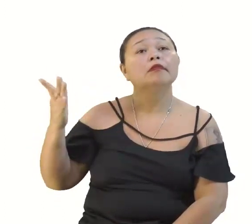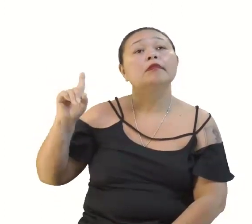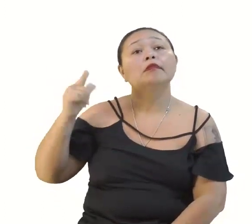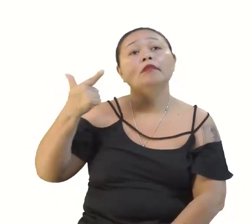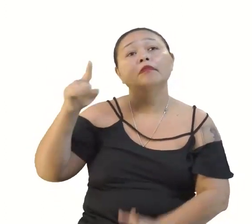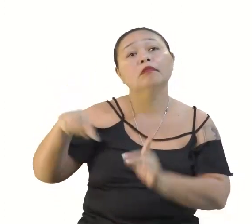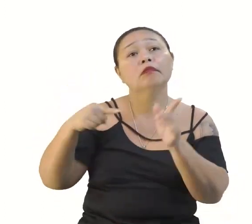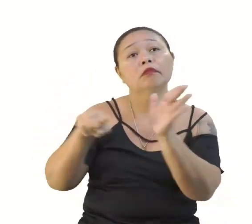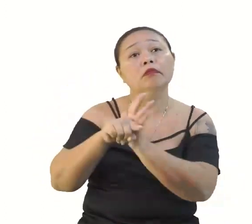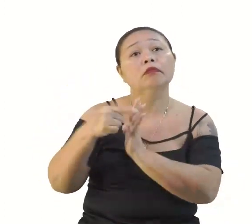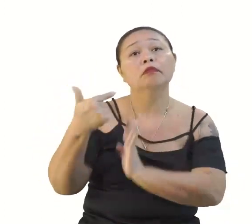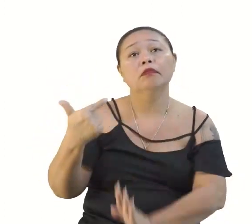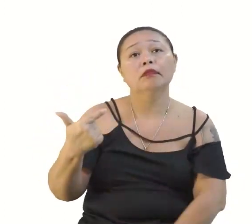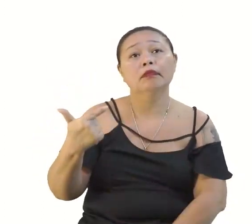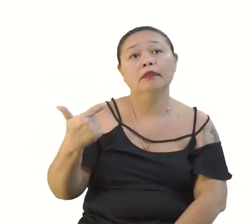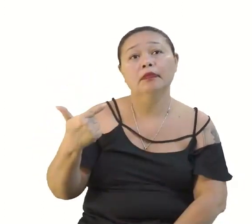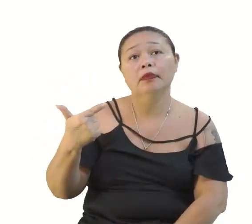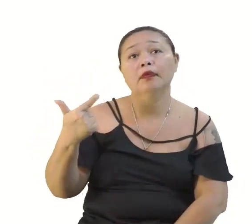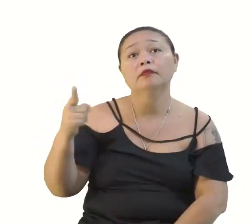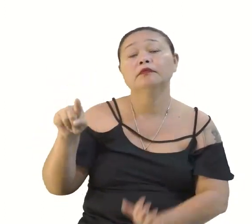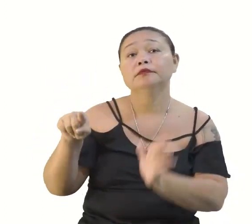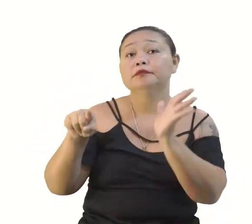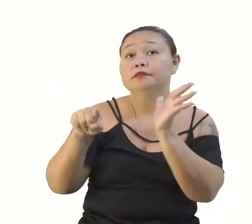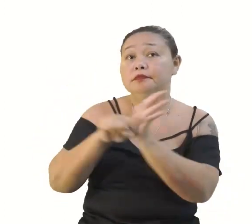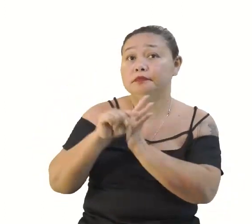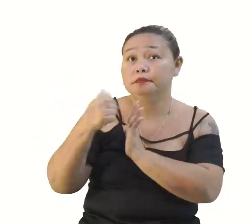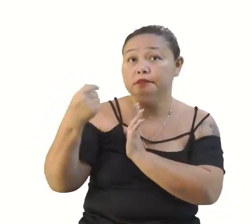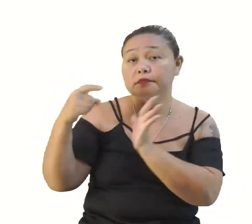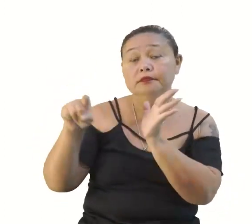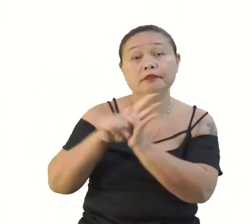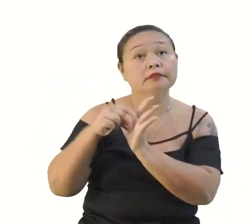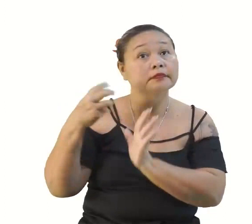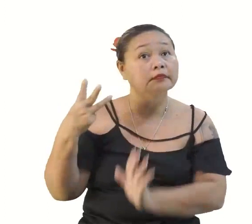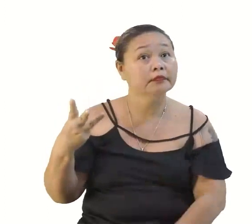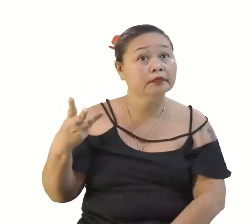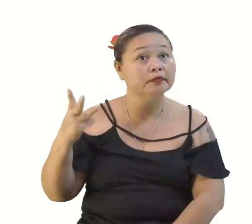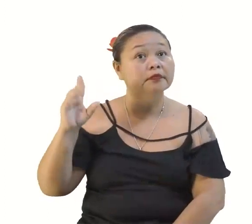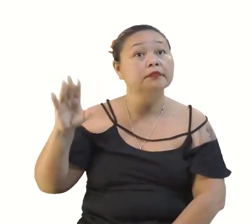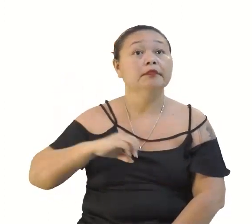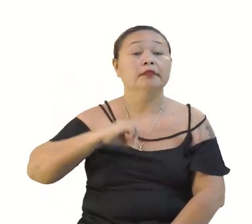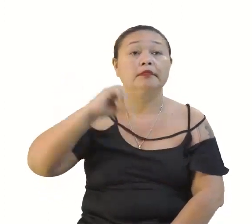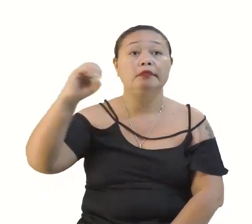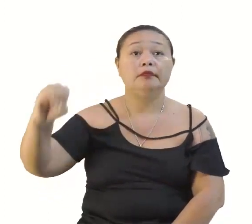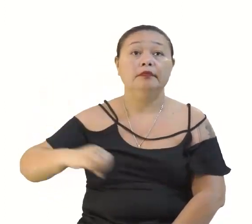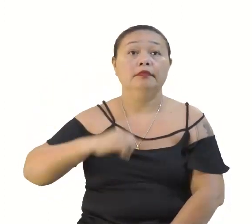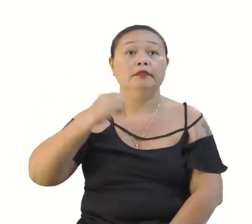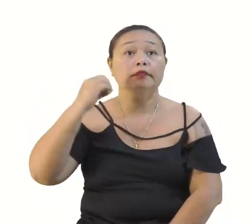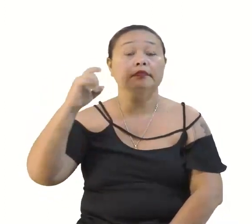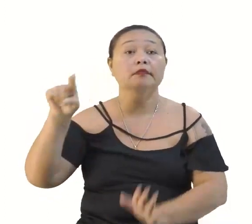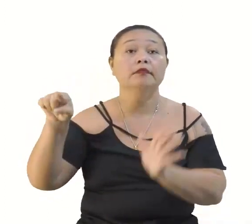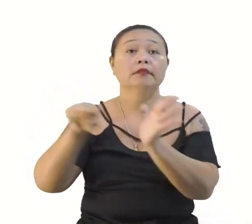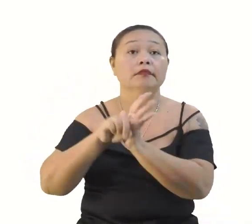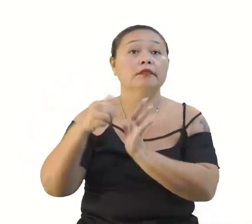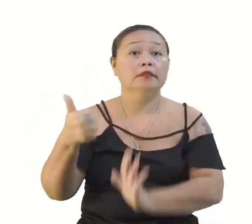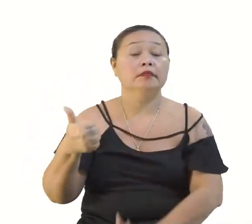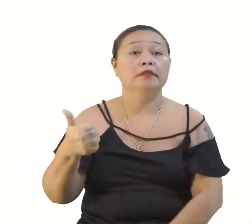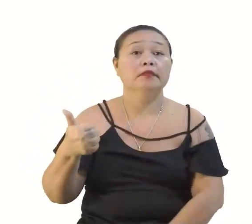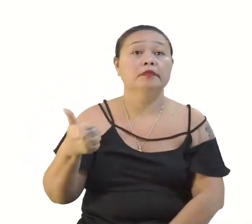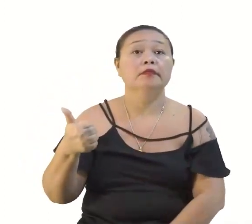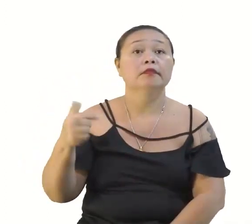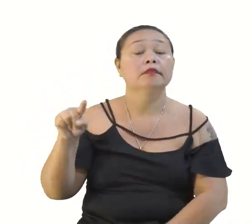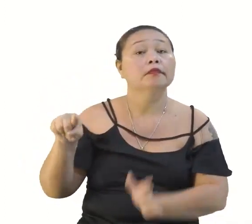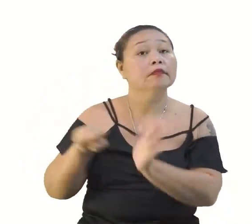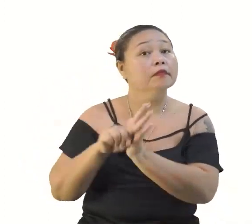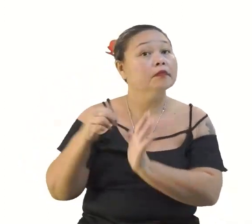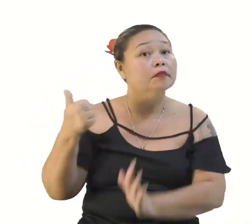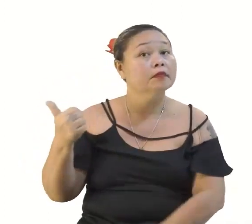1? Menos 2. Menos 2 com menos 1? Menos 3. 2 vezes 0? 0. 0 menos 1? Menos 1. Olha aí